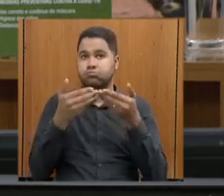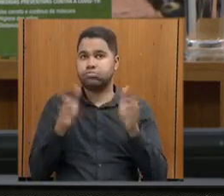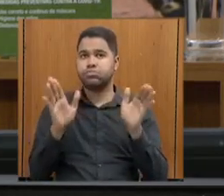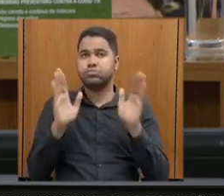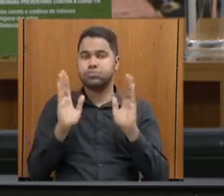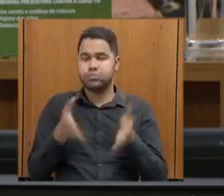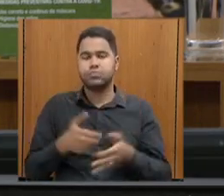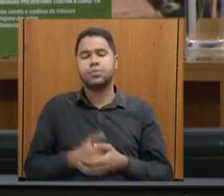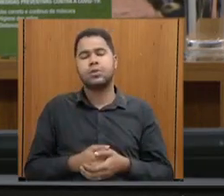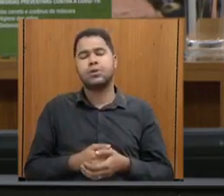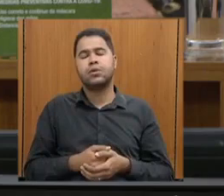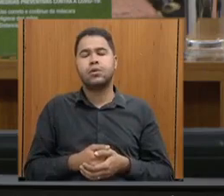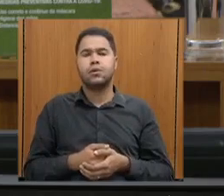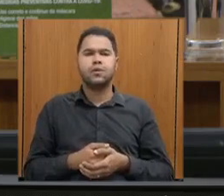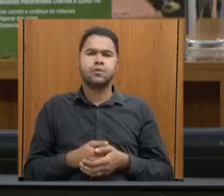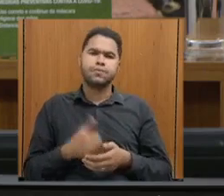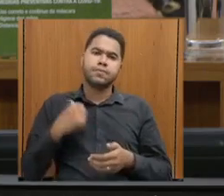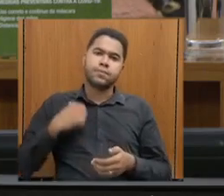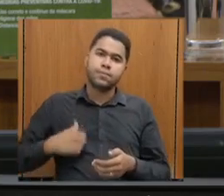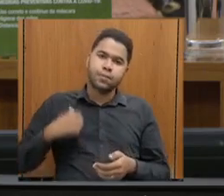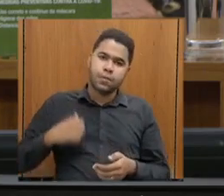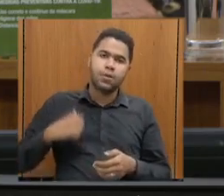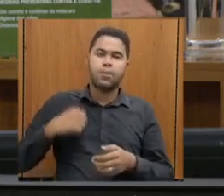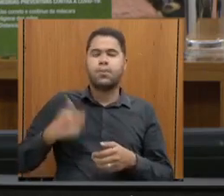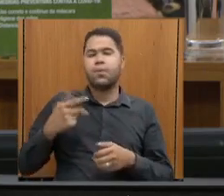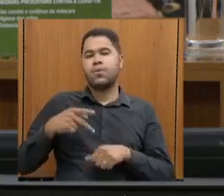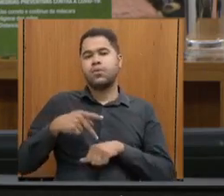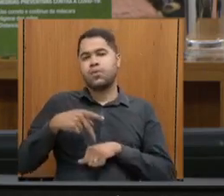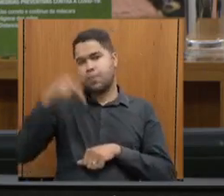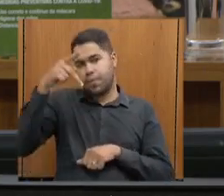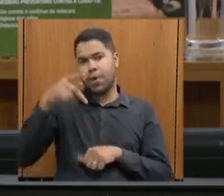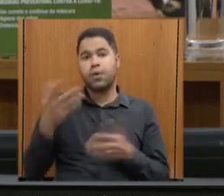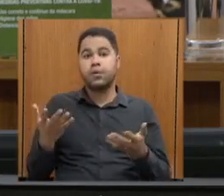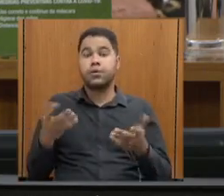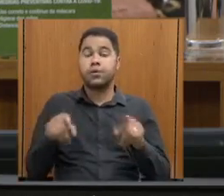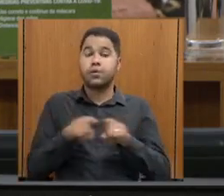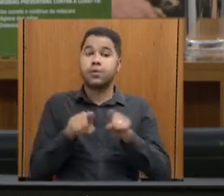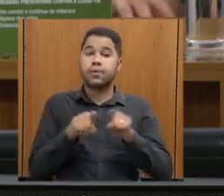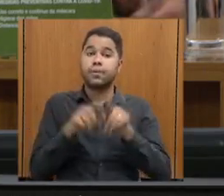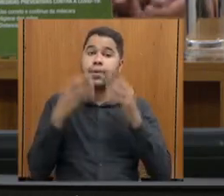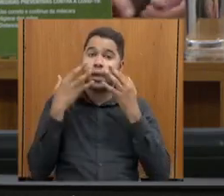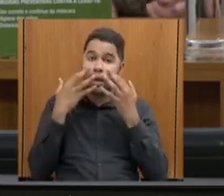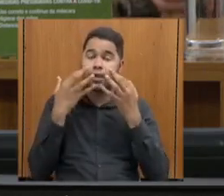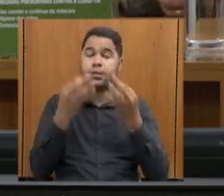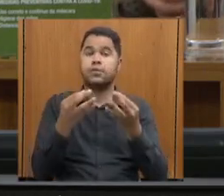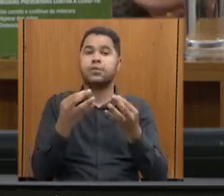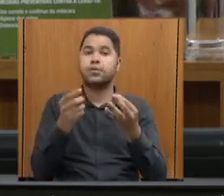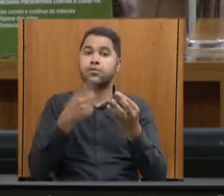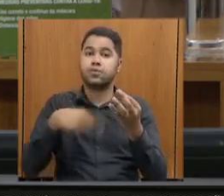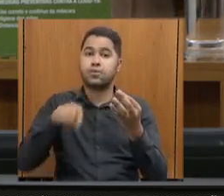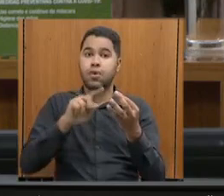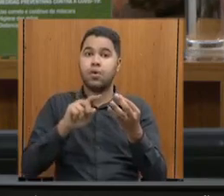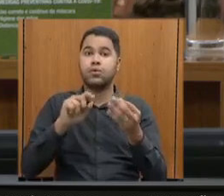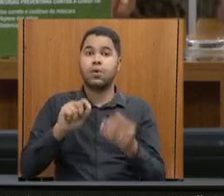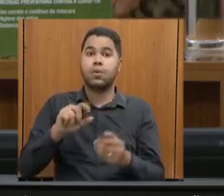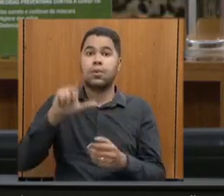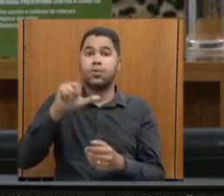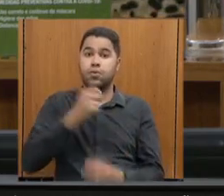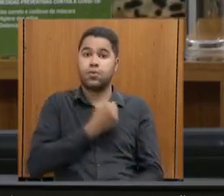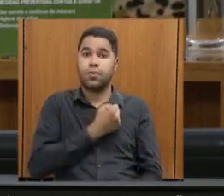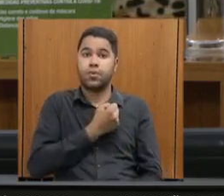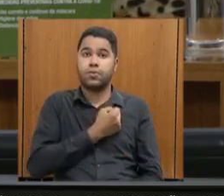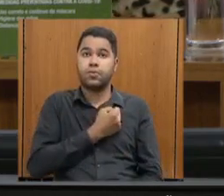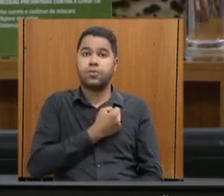isso então é além das bolsas de pós-graduação né até queria chamar atenção e aumentamos o valor das bolsas